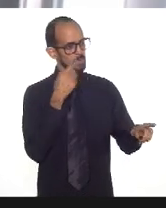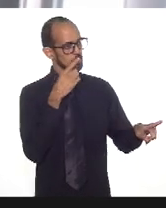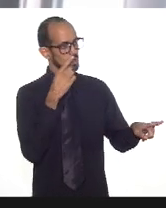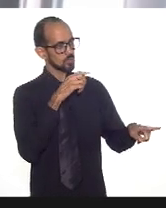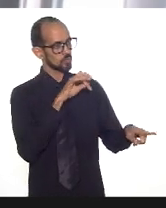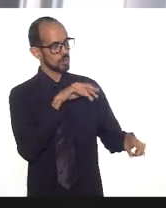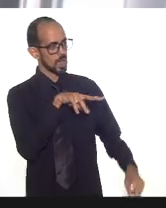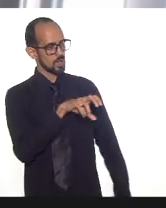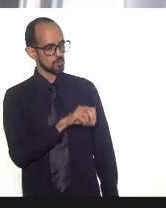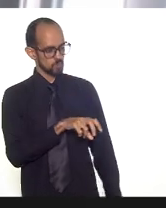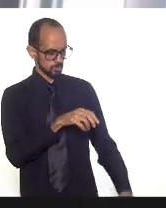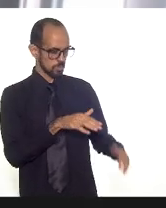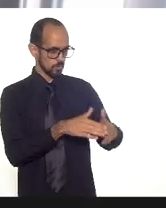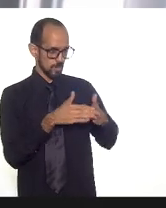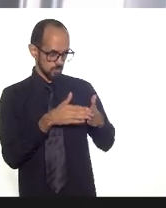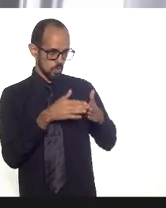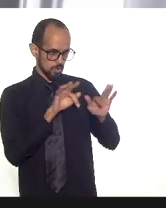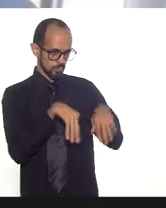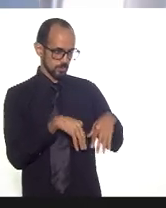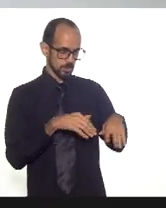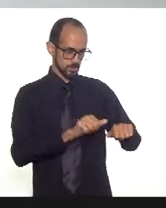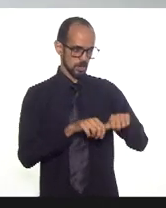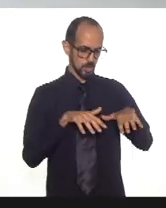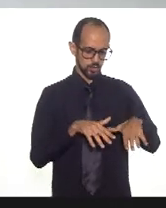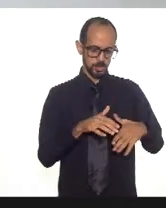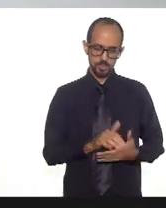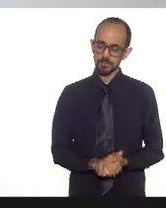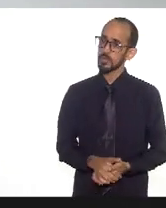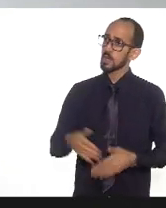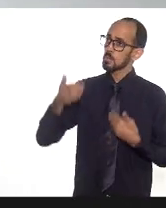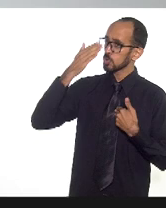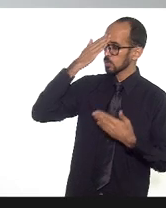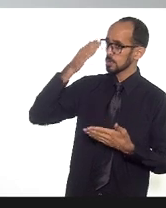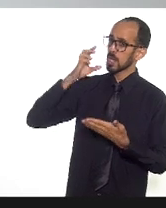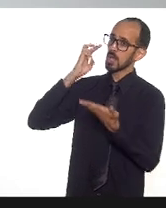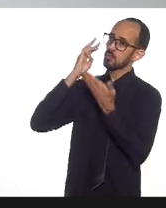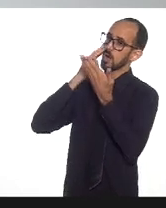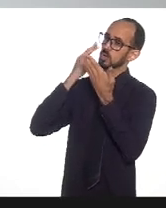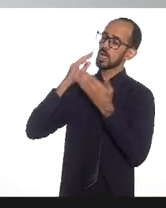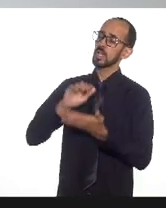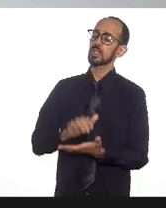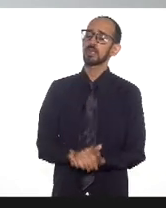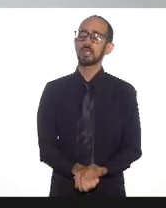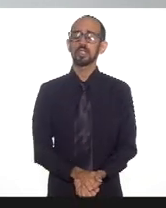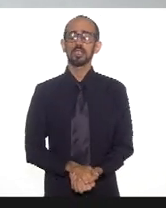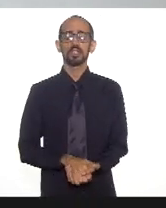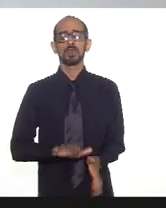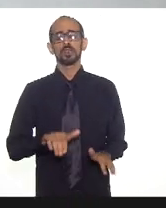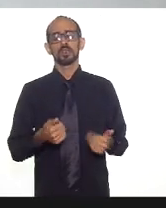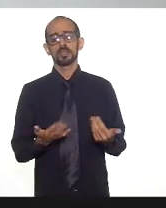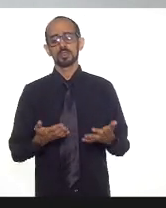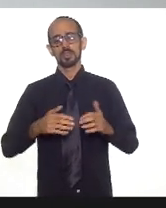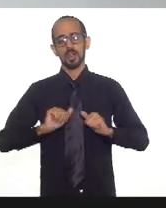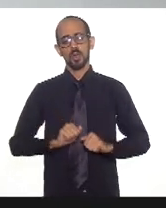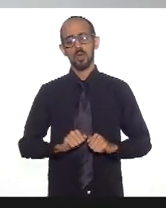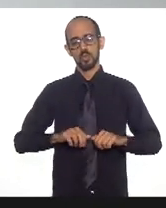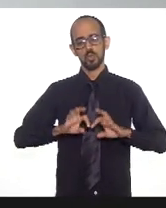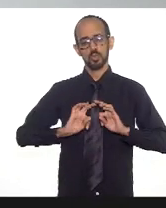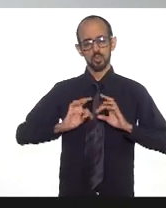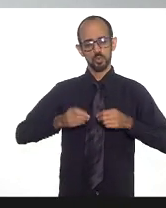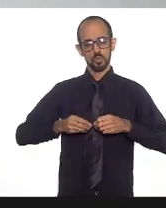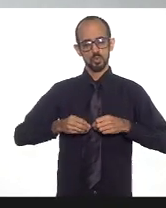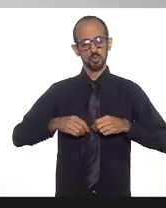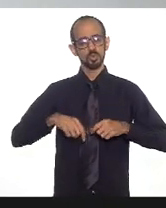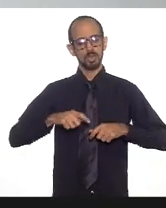o encerramento da nossa audiência. Obrigado, deputado Valdeck. Acho que os encaminhamentos já estão também bem amarrados. Só